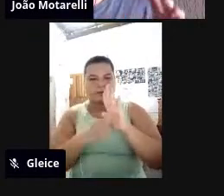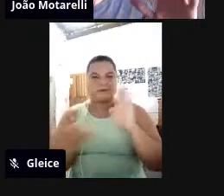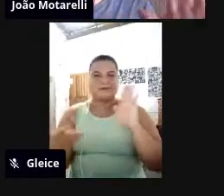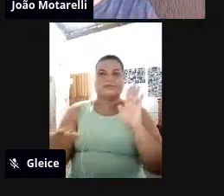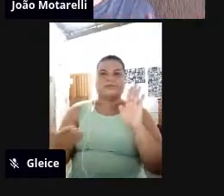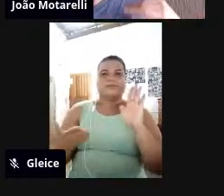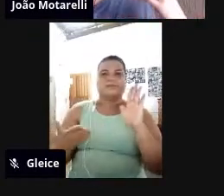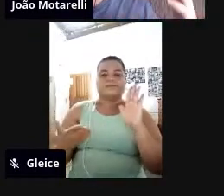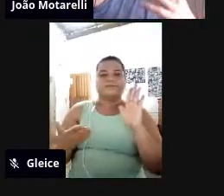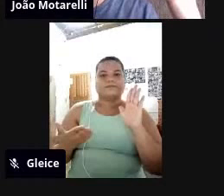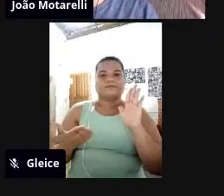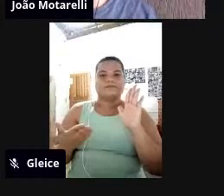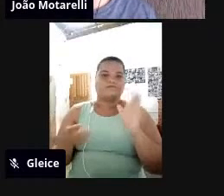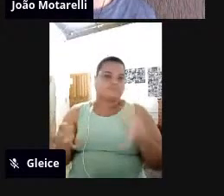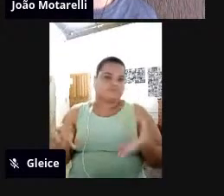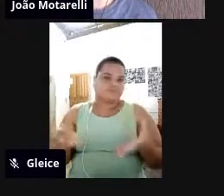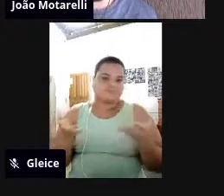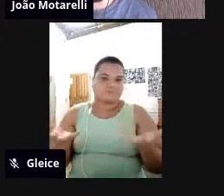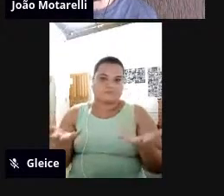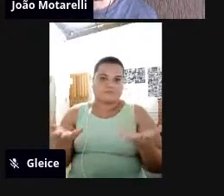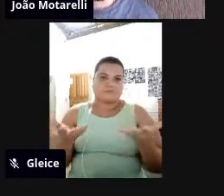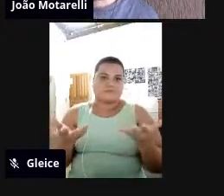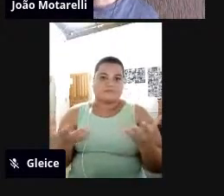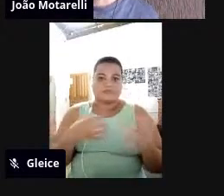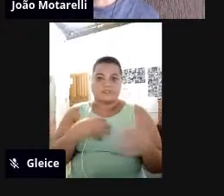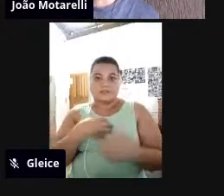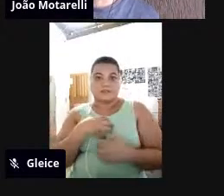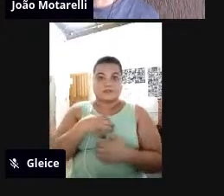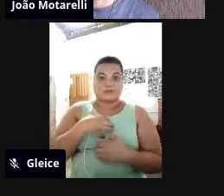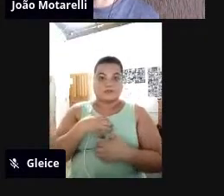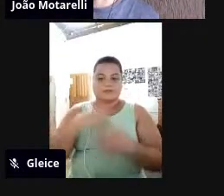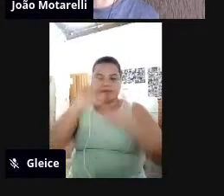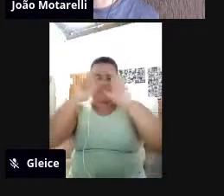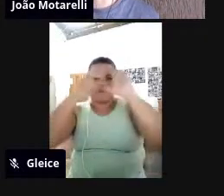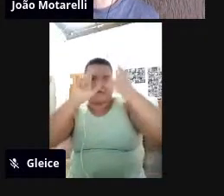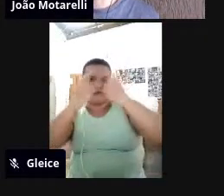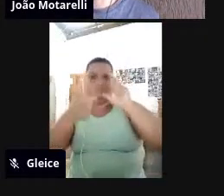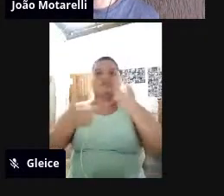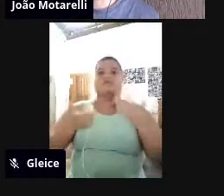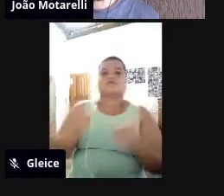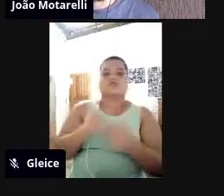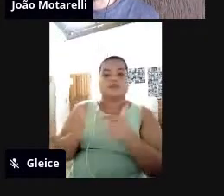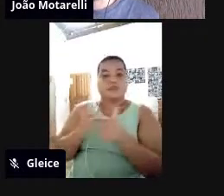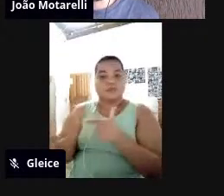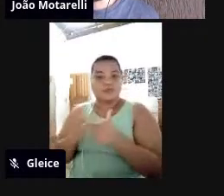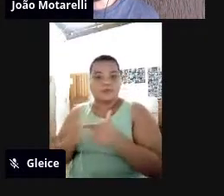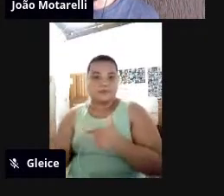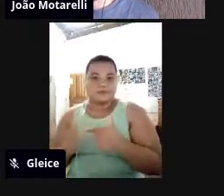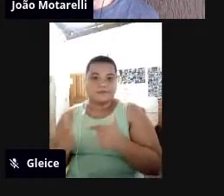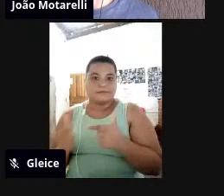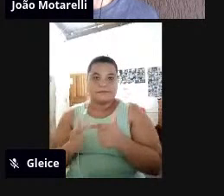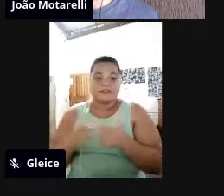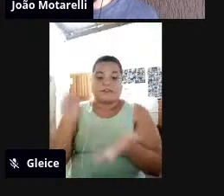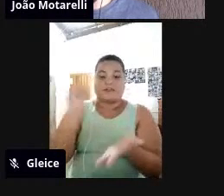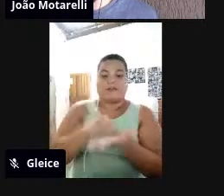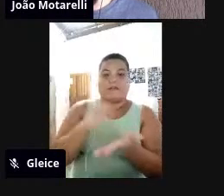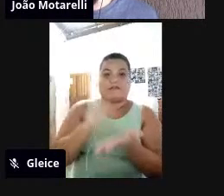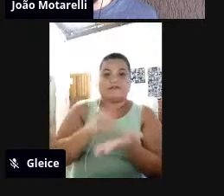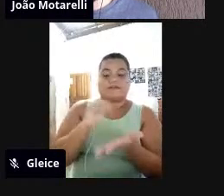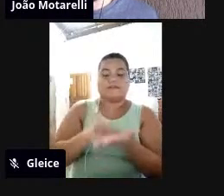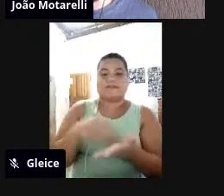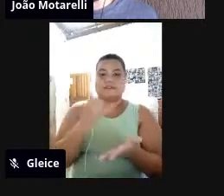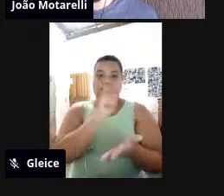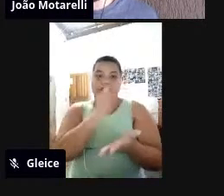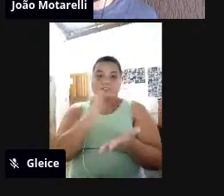ser motivado por conta de comportamentos transtornados, isso pode levar a uma deficiência de energia. E aí, mulheres